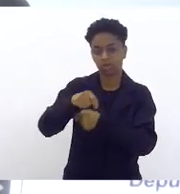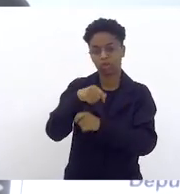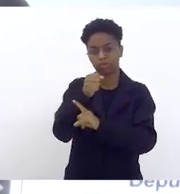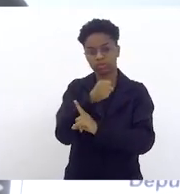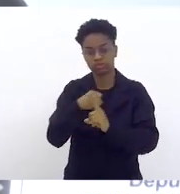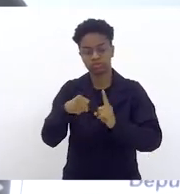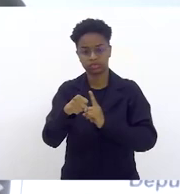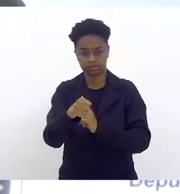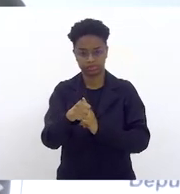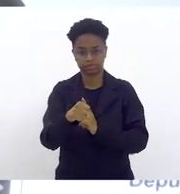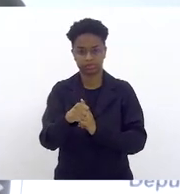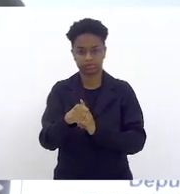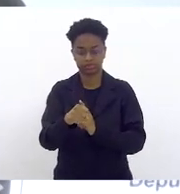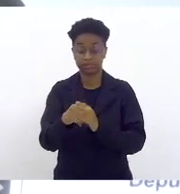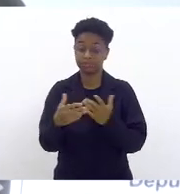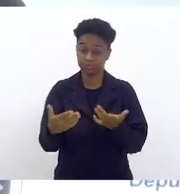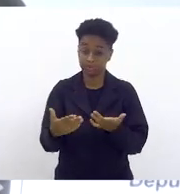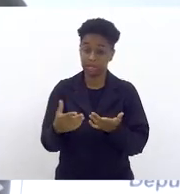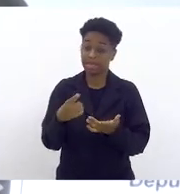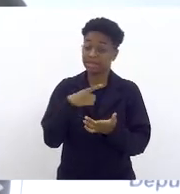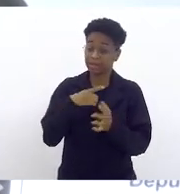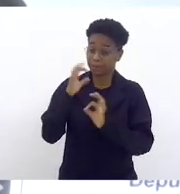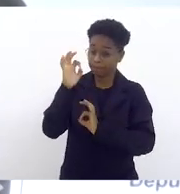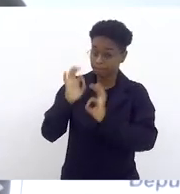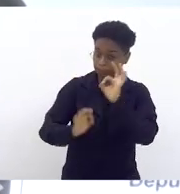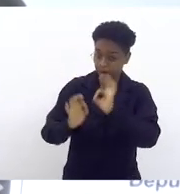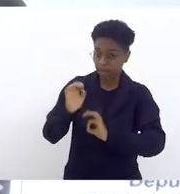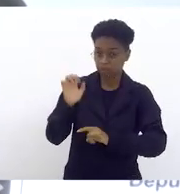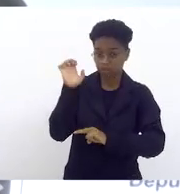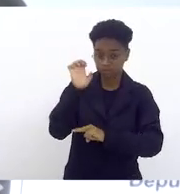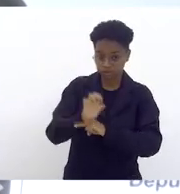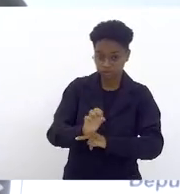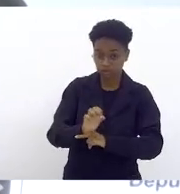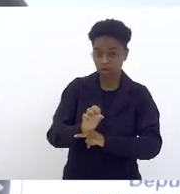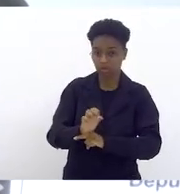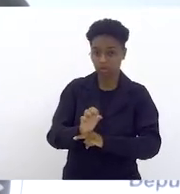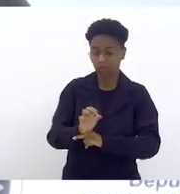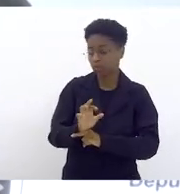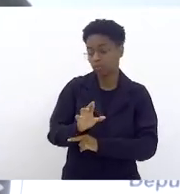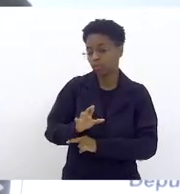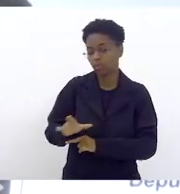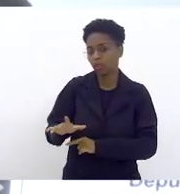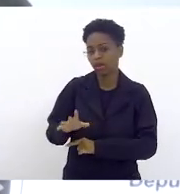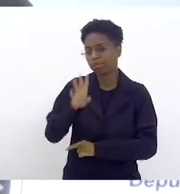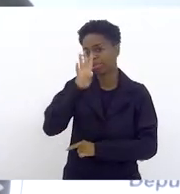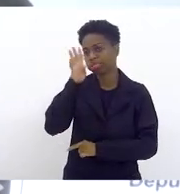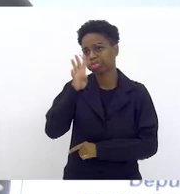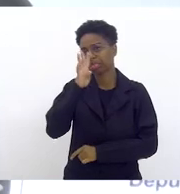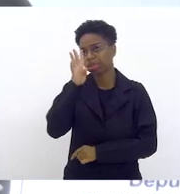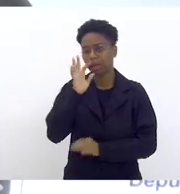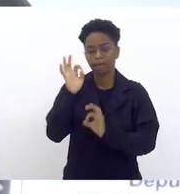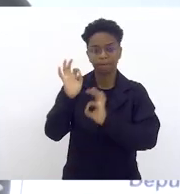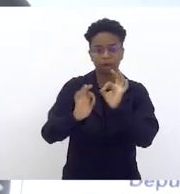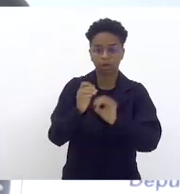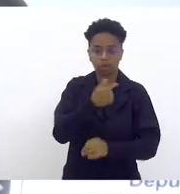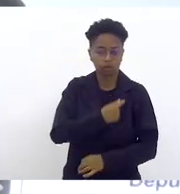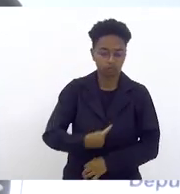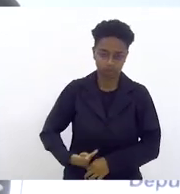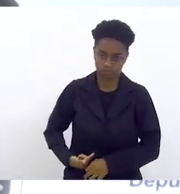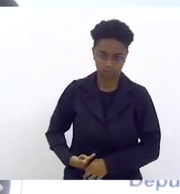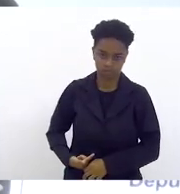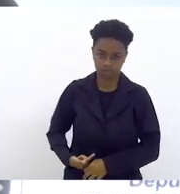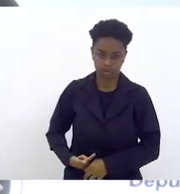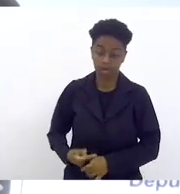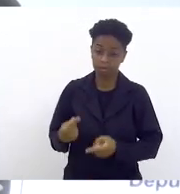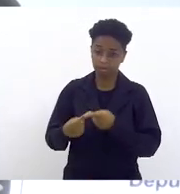e social ter um plano de estado e não somente um plano de governo que